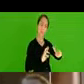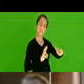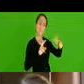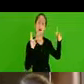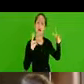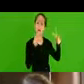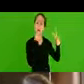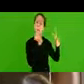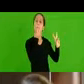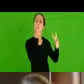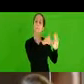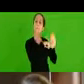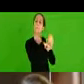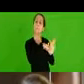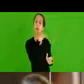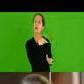ser pesquisado?